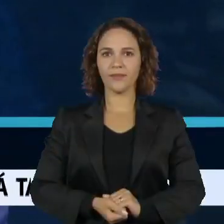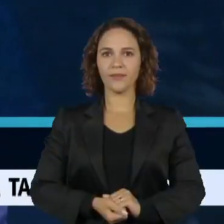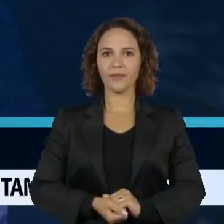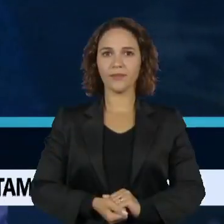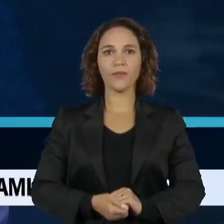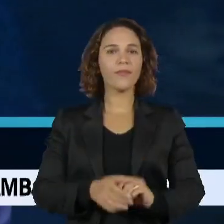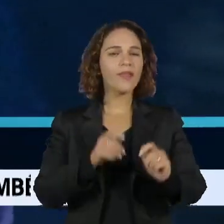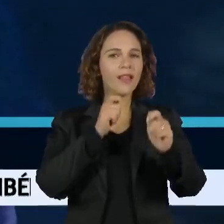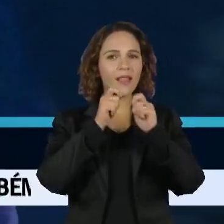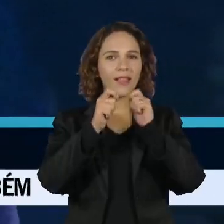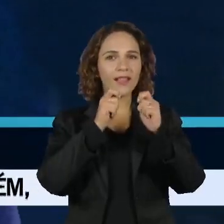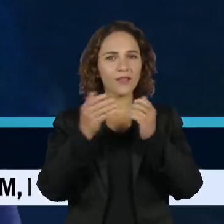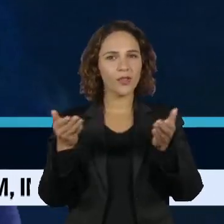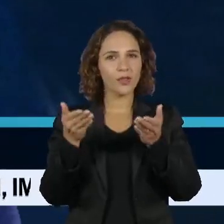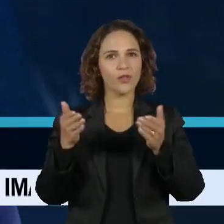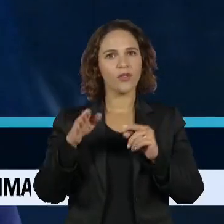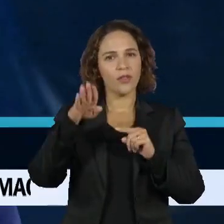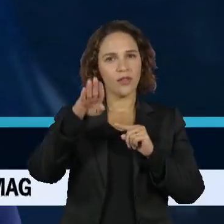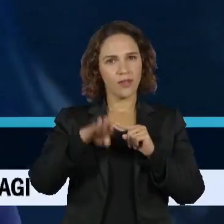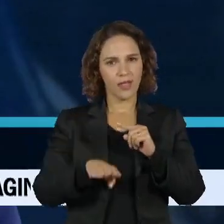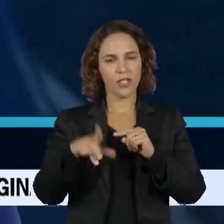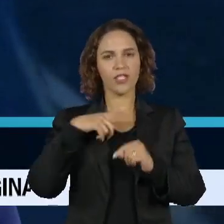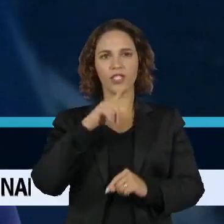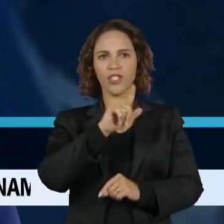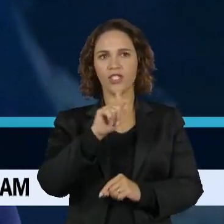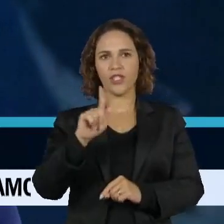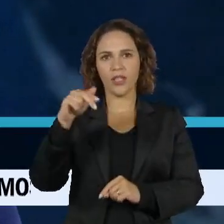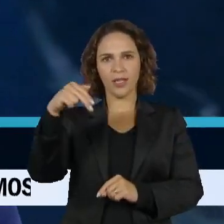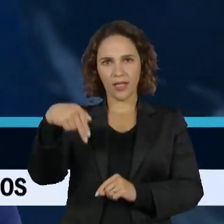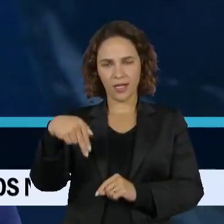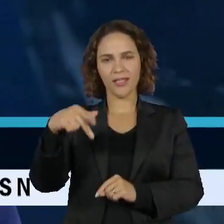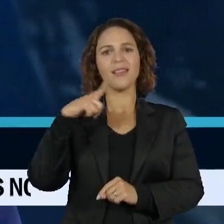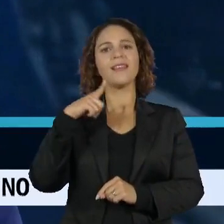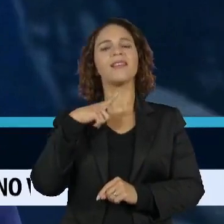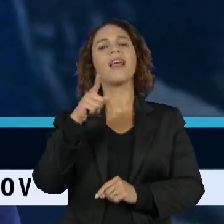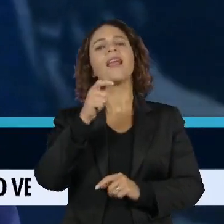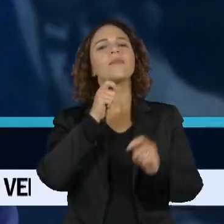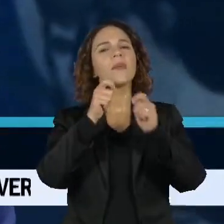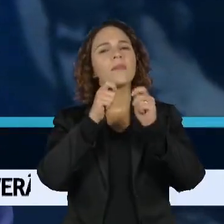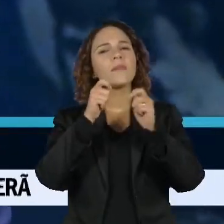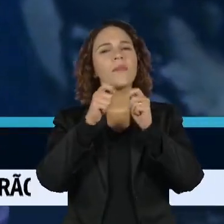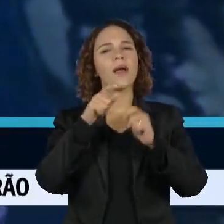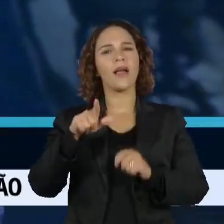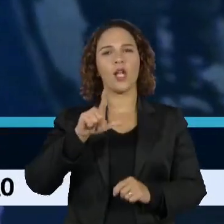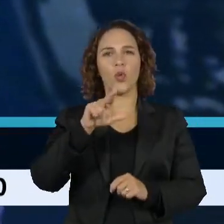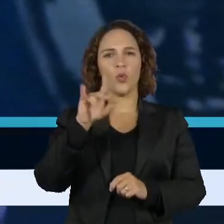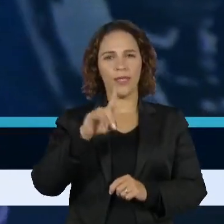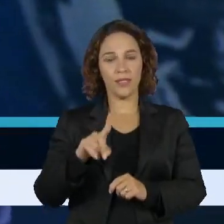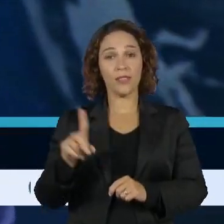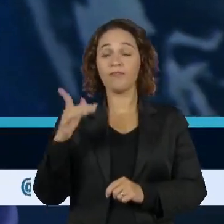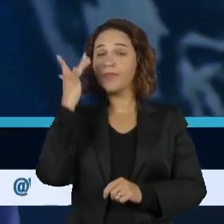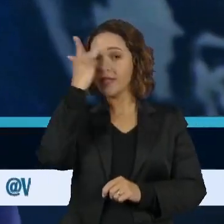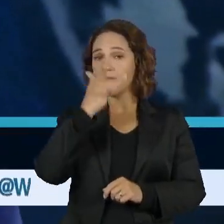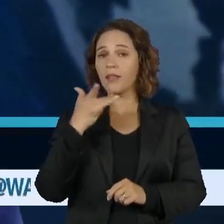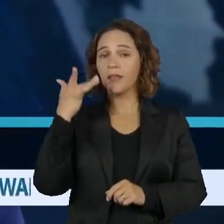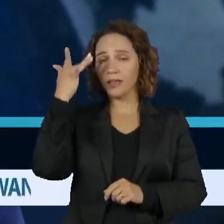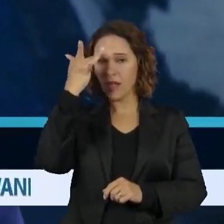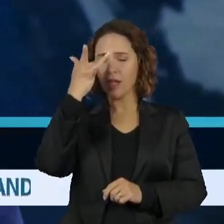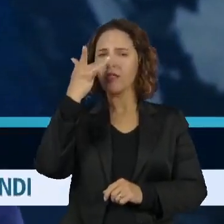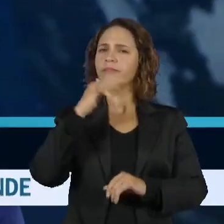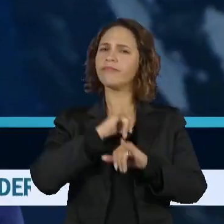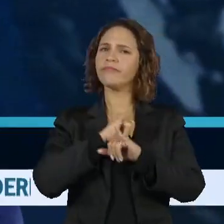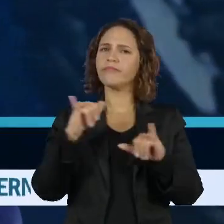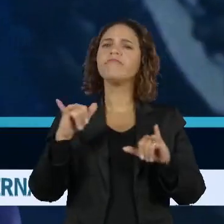Numa entrevista na tarde de hoje ao portal GGN do jornalista Luiz Nassif, o ministro da Fazenda, Fernando Haddad, reforçou